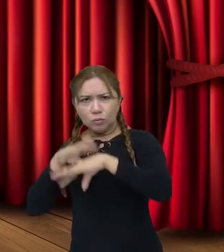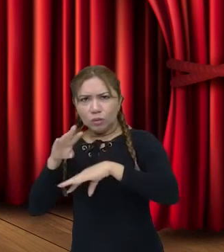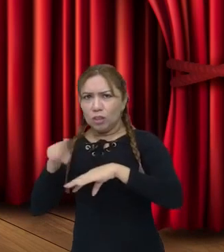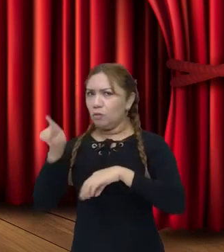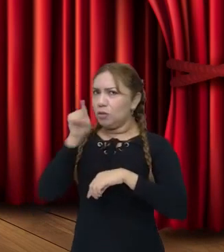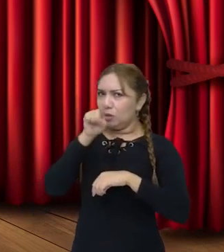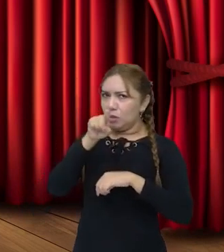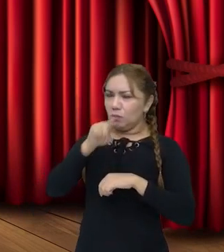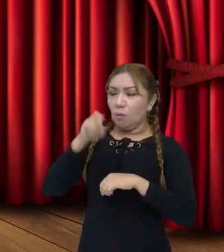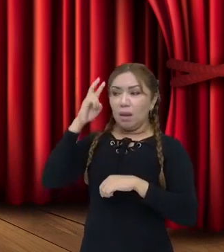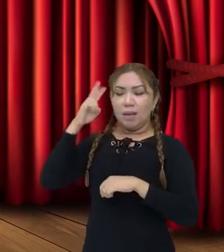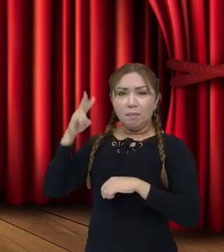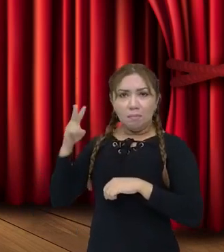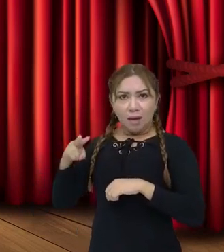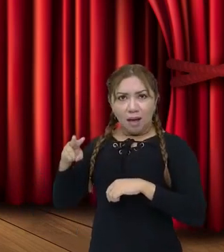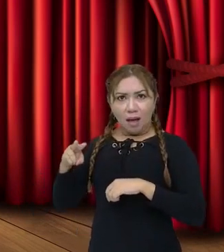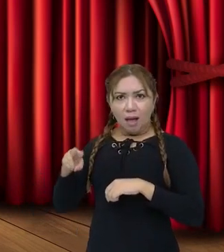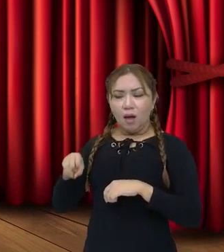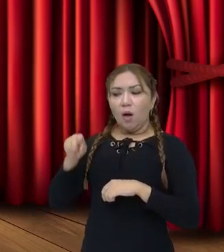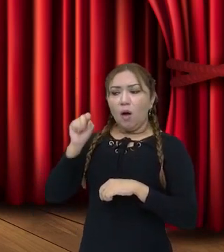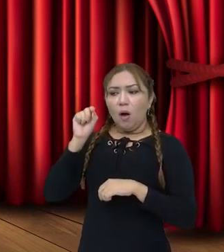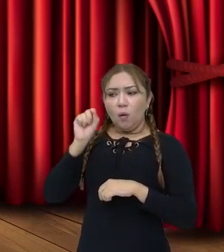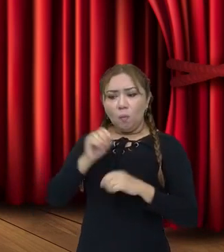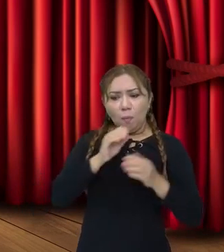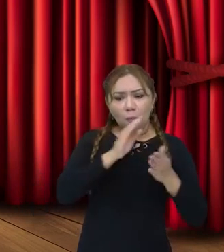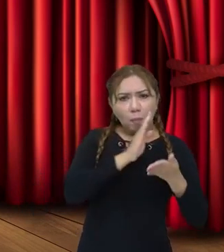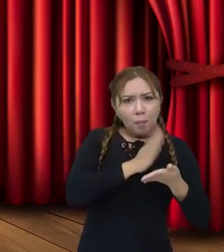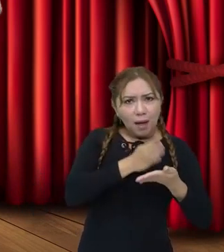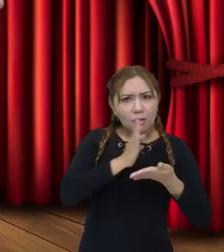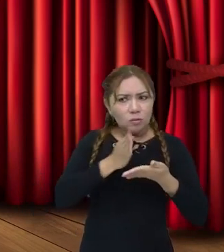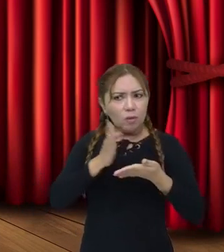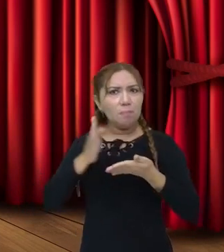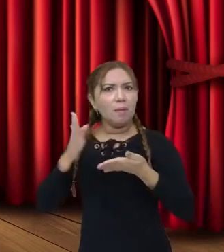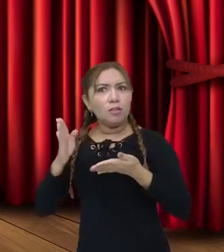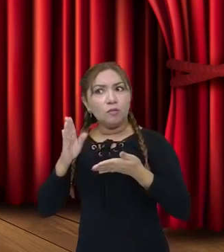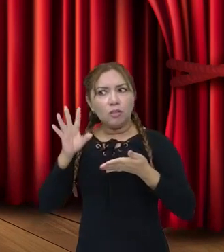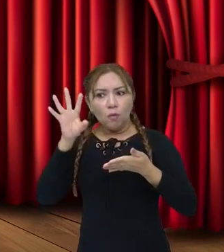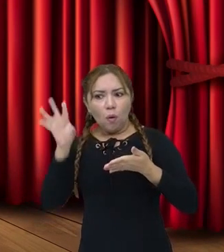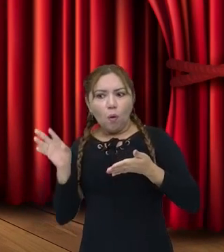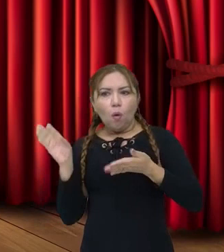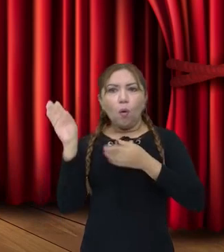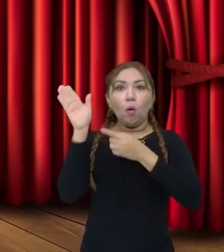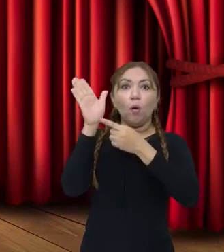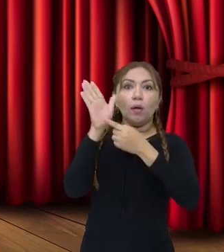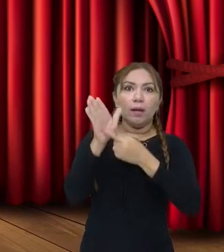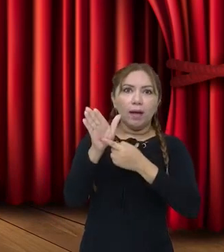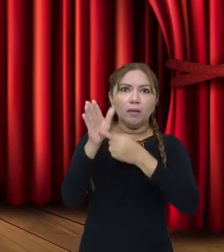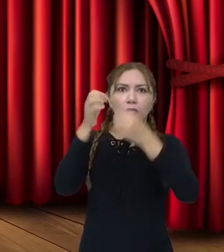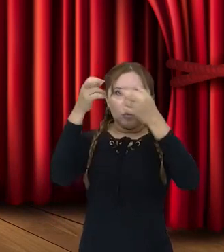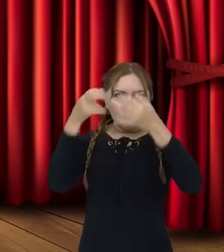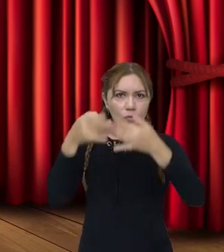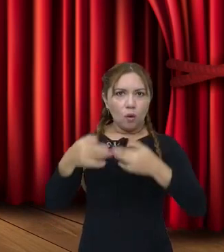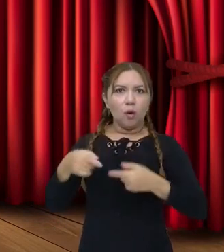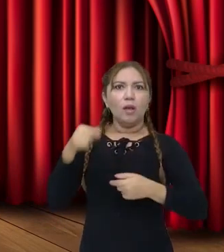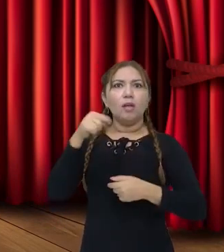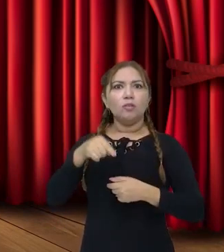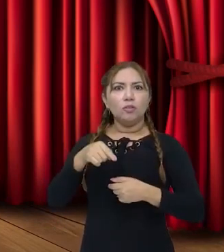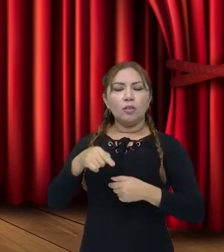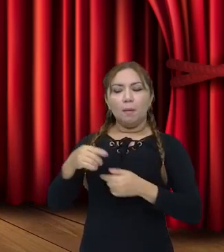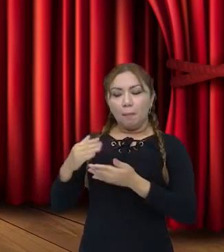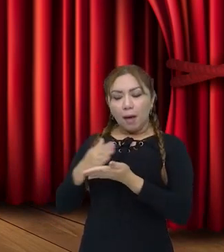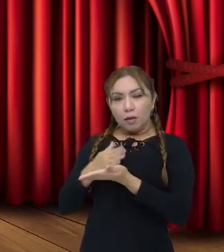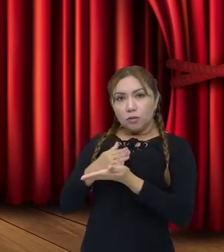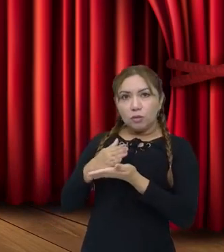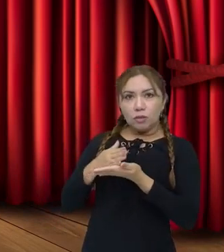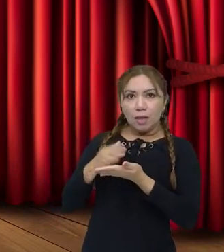lembrar as coisas que aconteceram na nossa historinha e vocês vão recontar a nossa história a